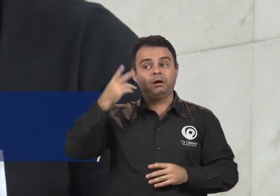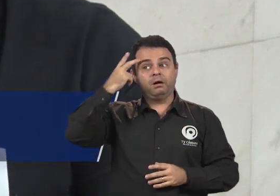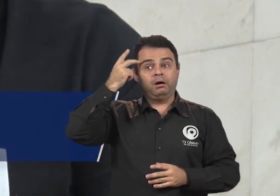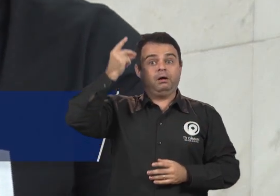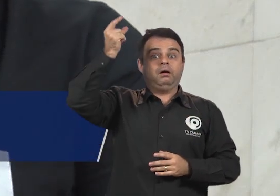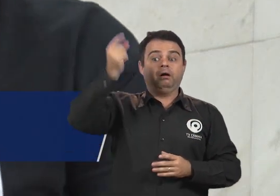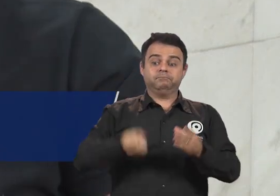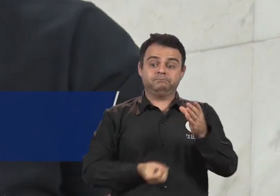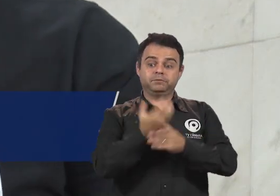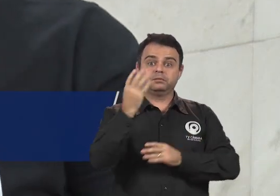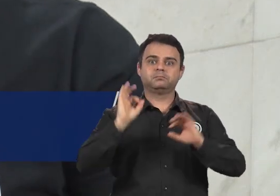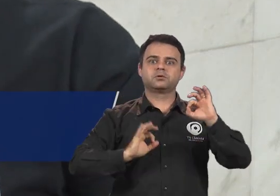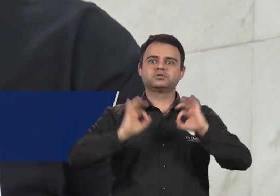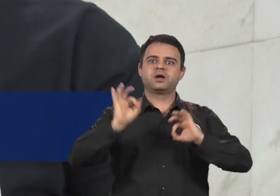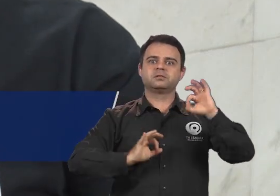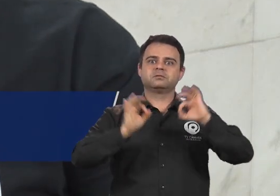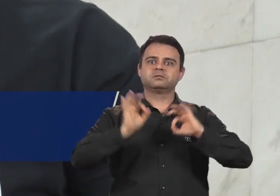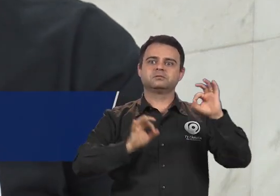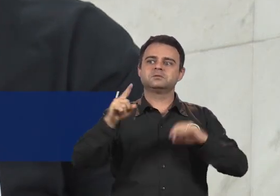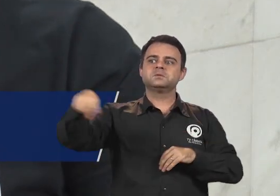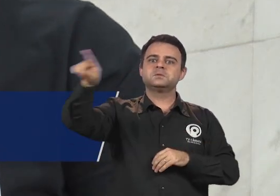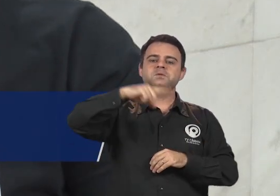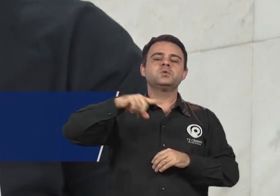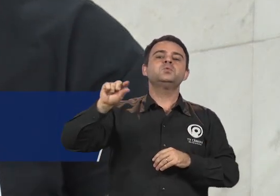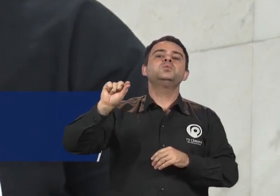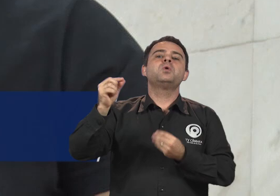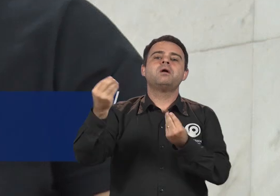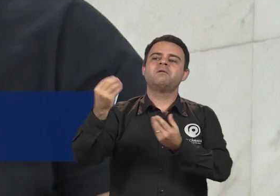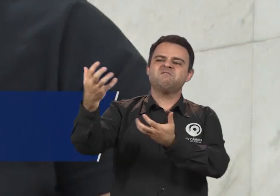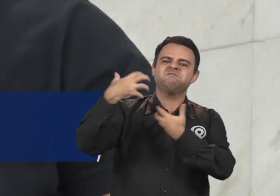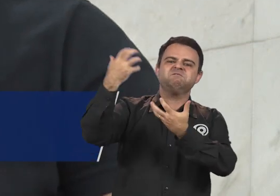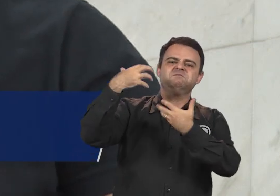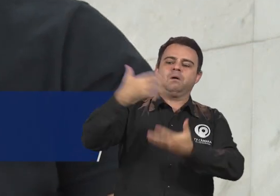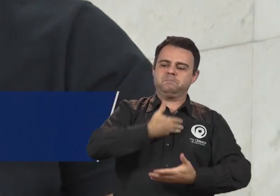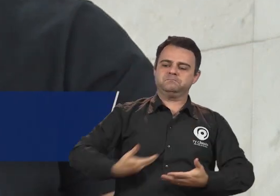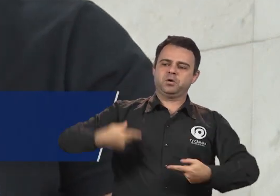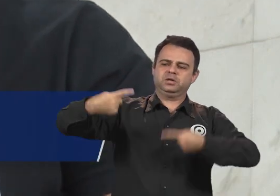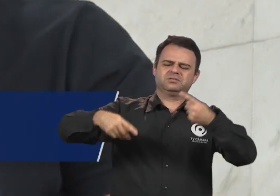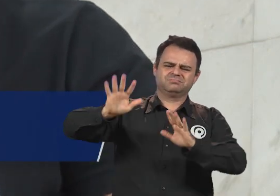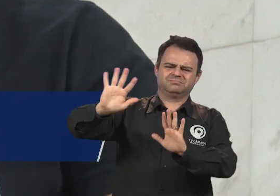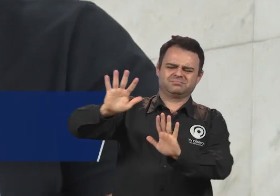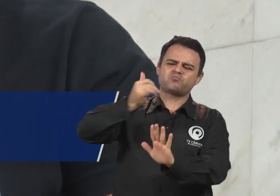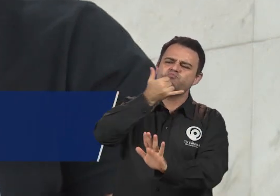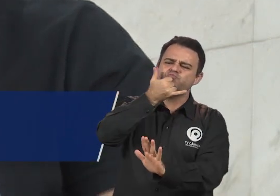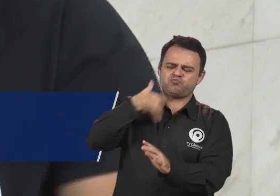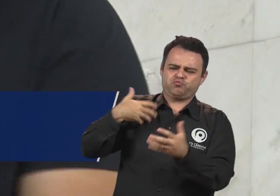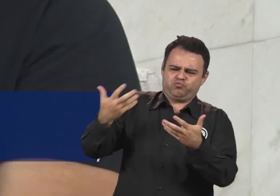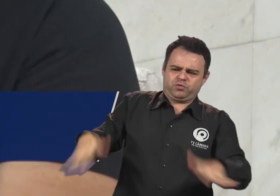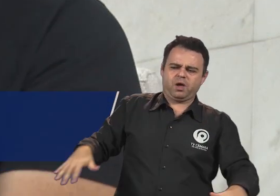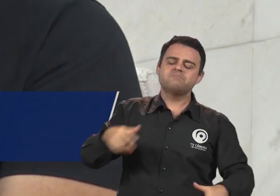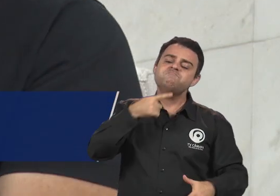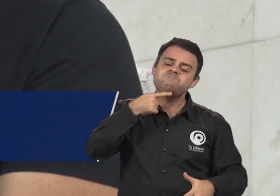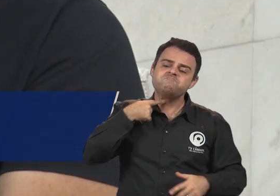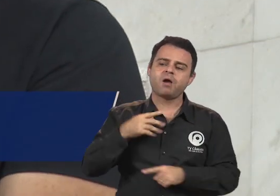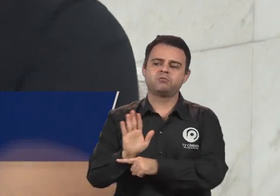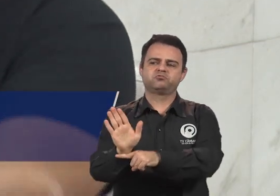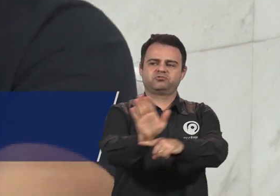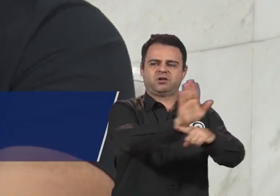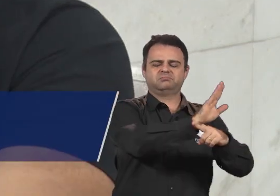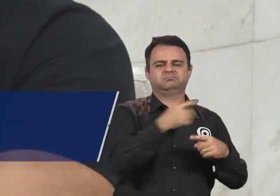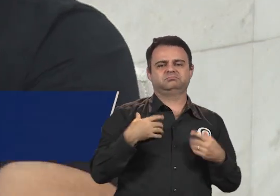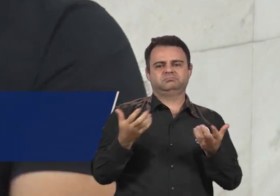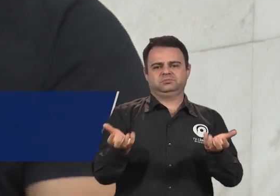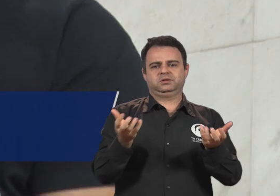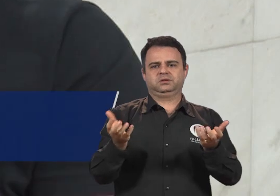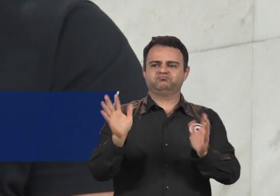só que começaram a vincular isso com política, e aí eu falei, não é o que eu quero ajudar por ajudar. Então eu prefiro, já que estão me vinculando, estou fazendo